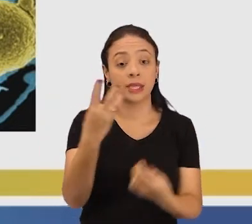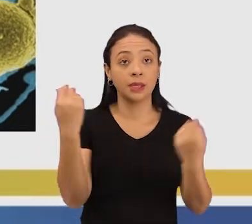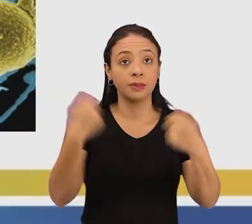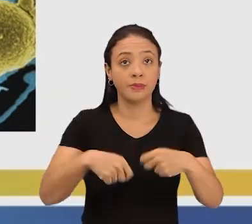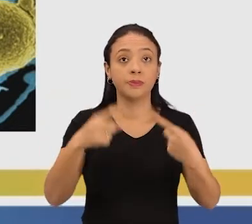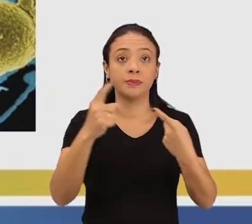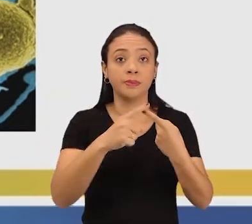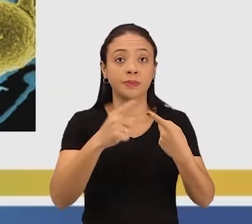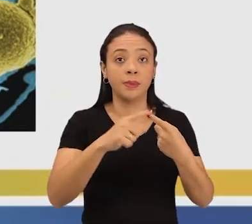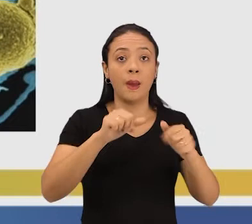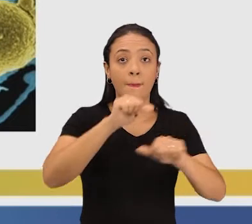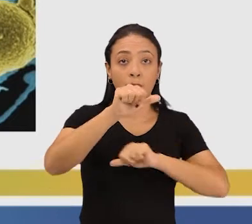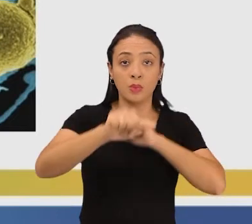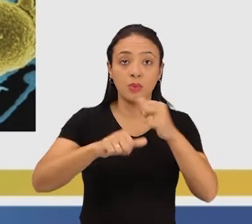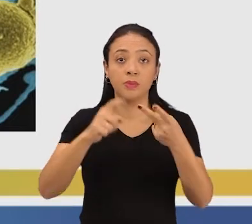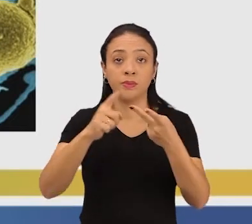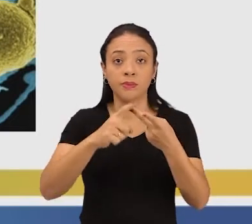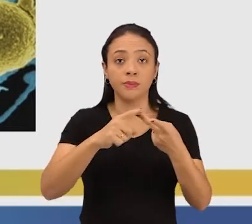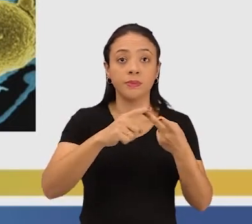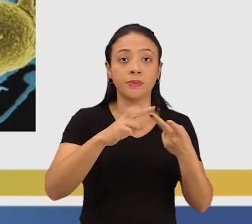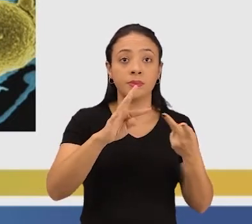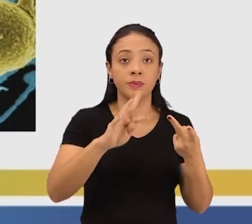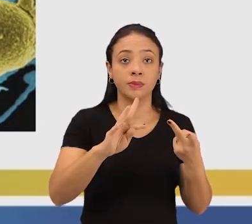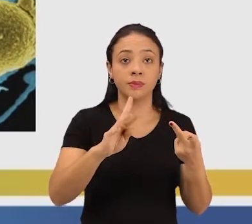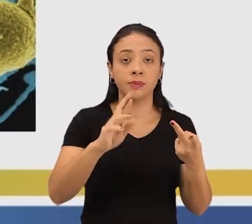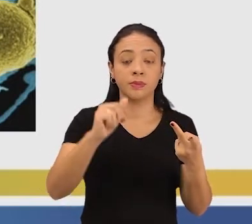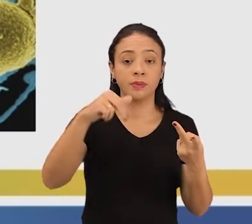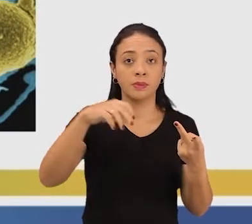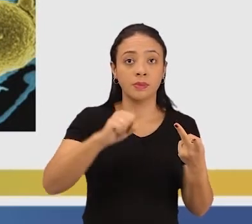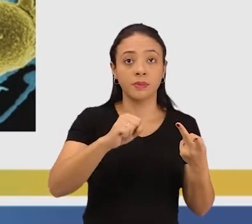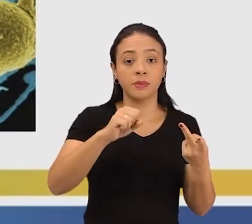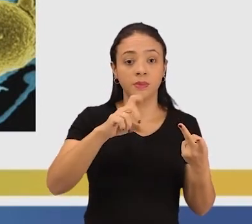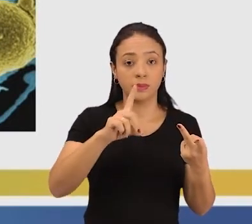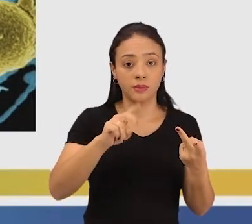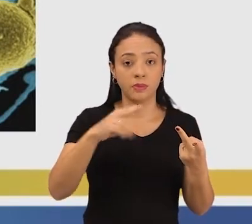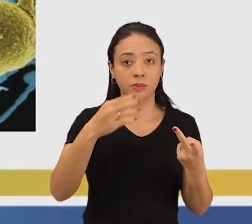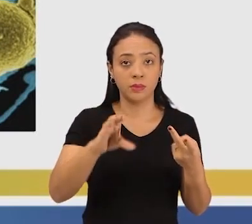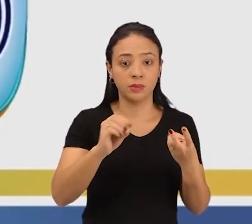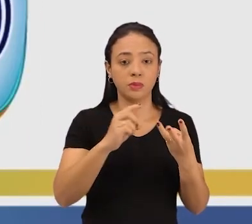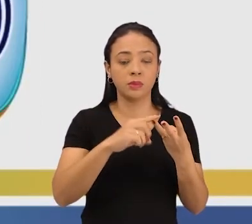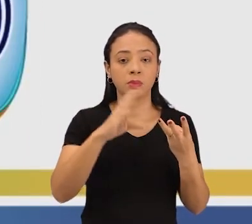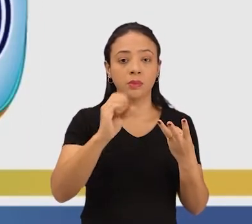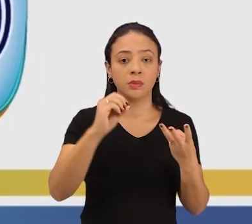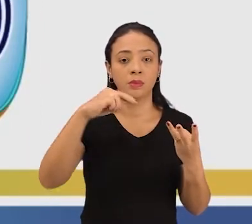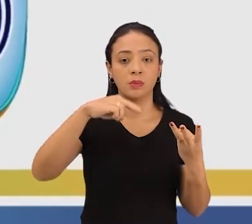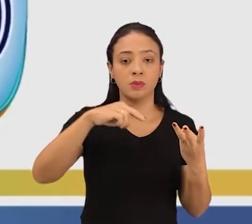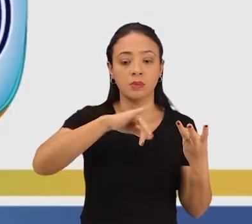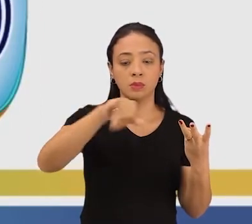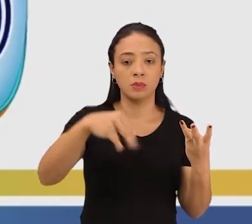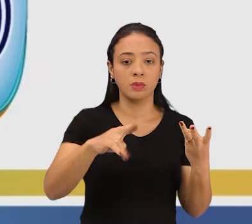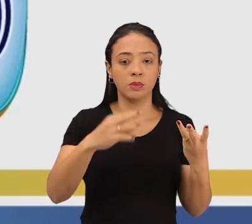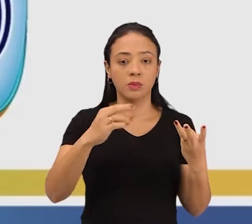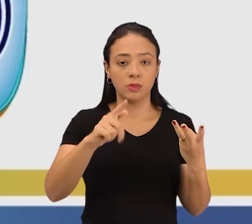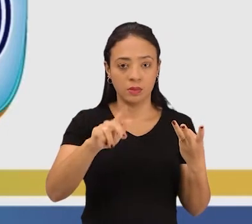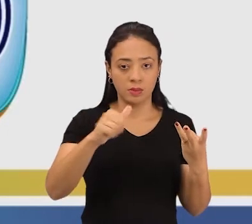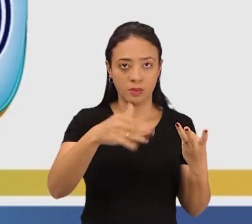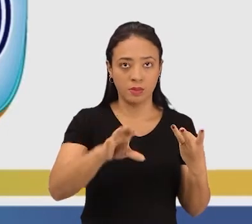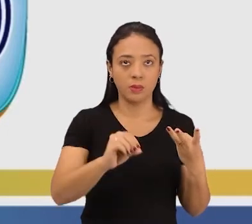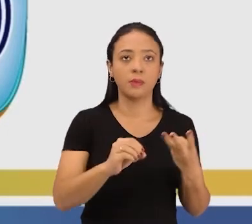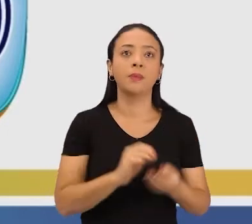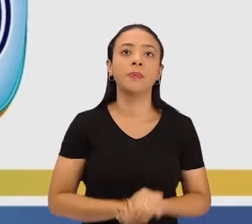a transformação, transdução e conjugação. No caso